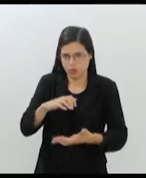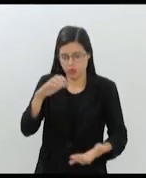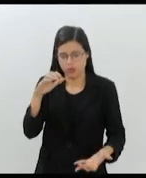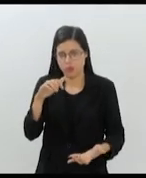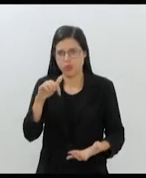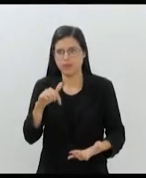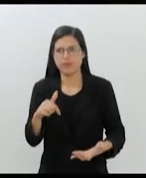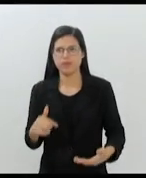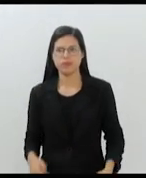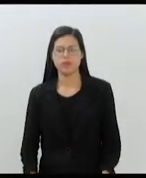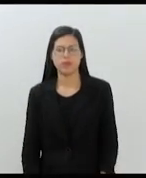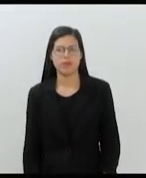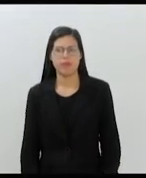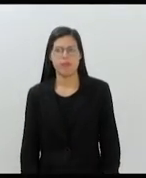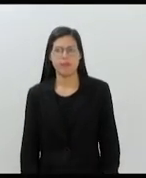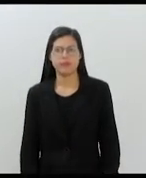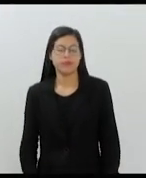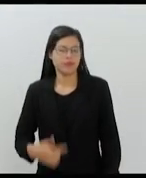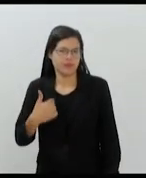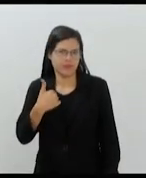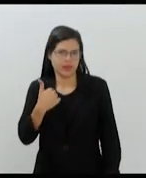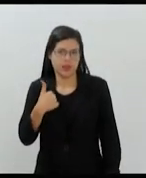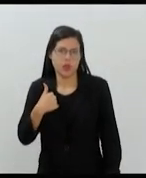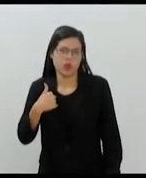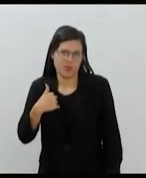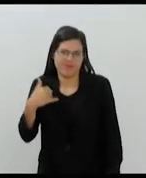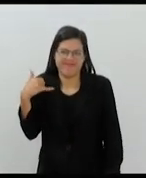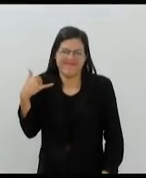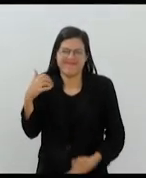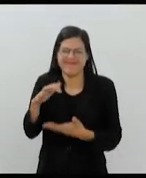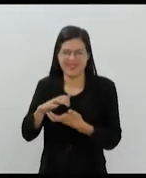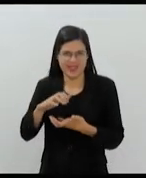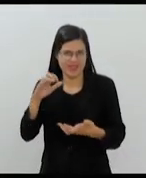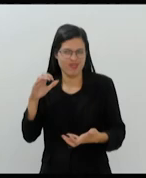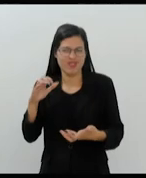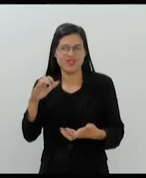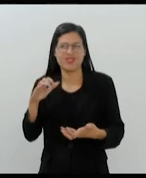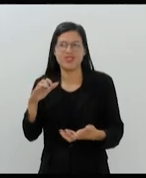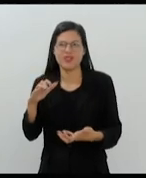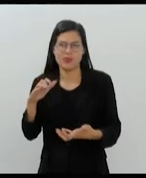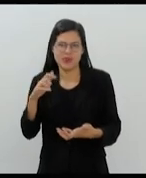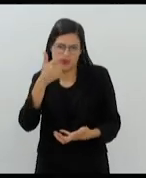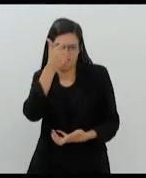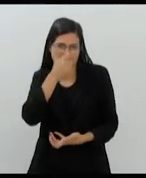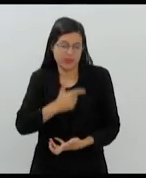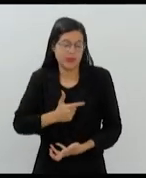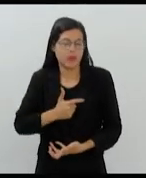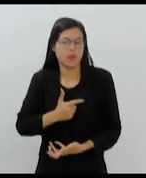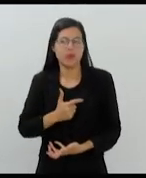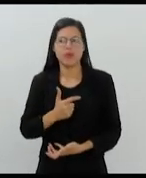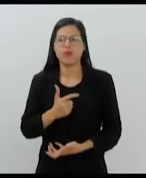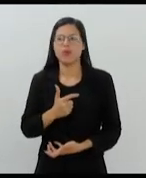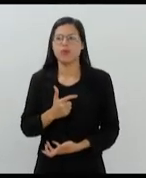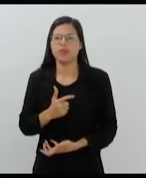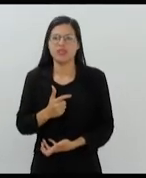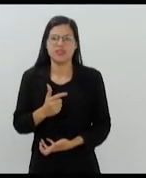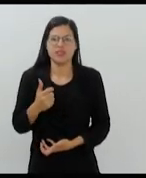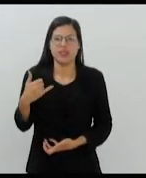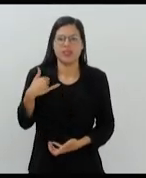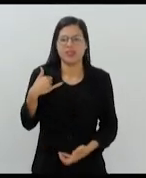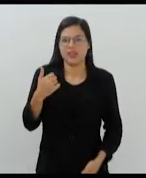eu, como idoso que sou, do alto dos meus